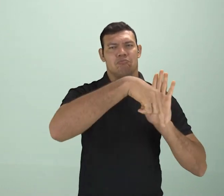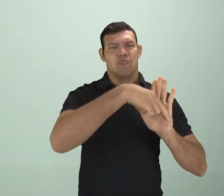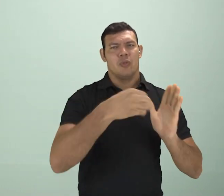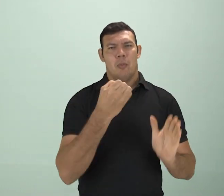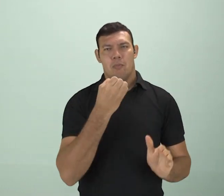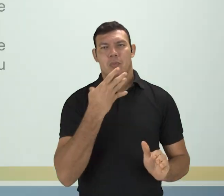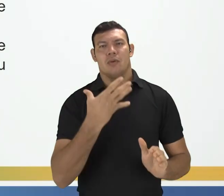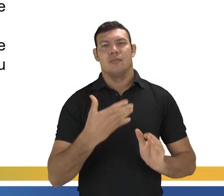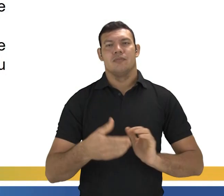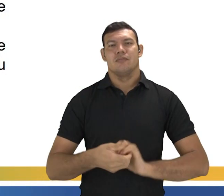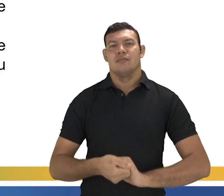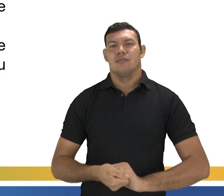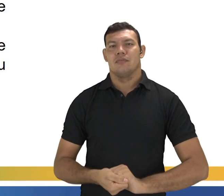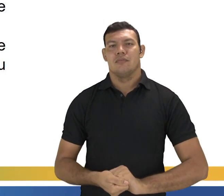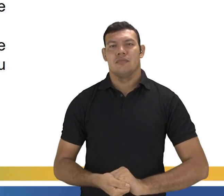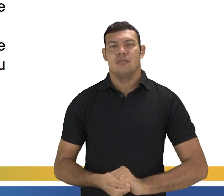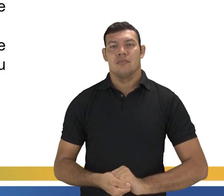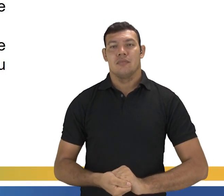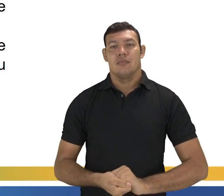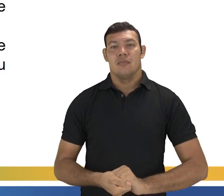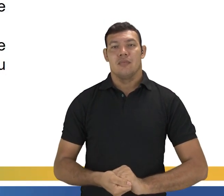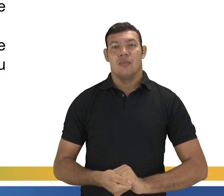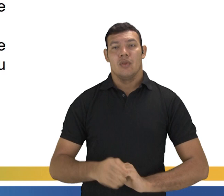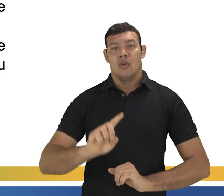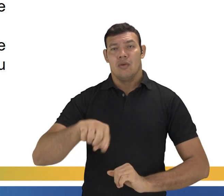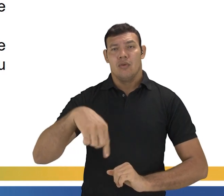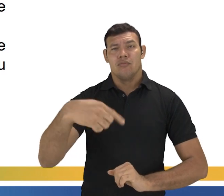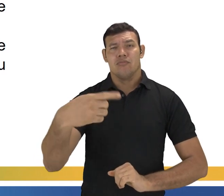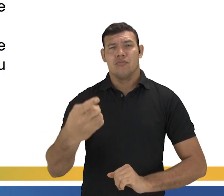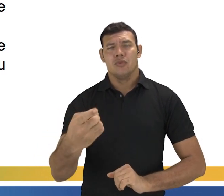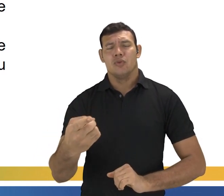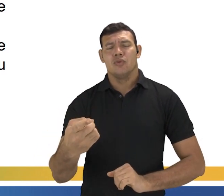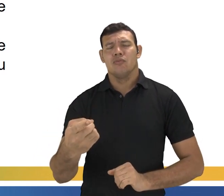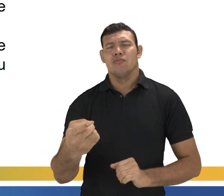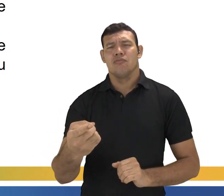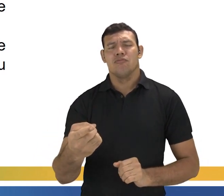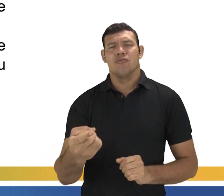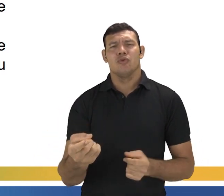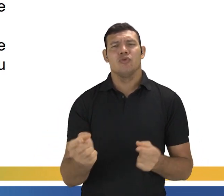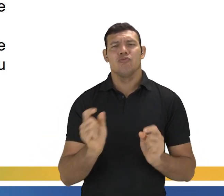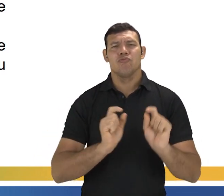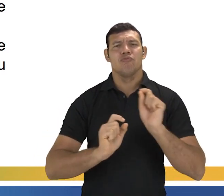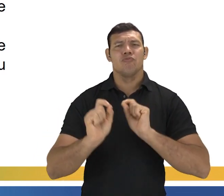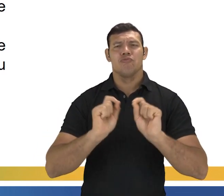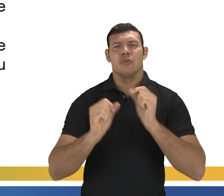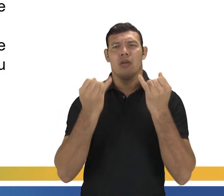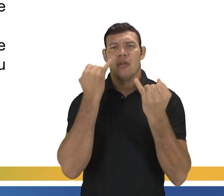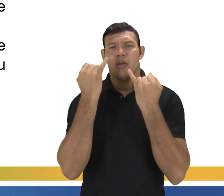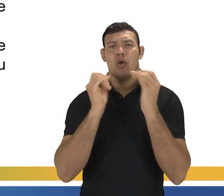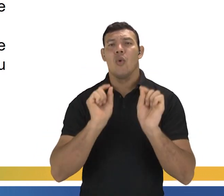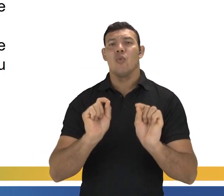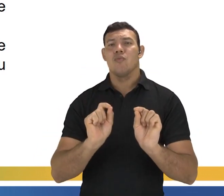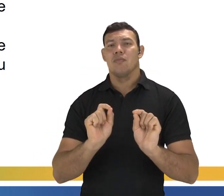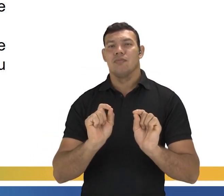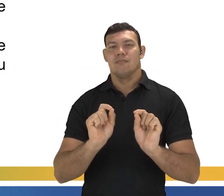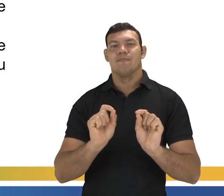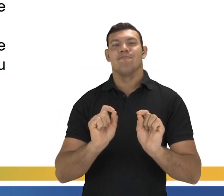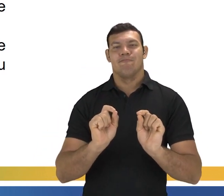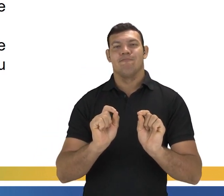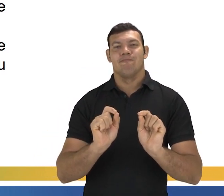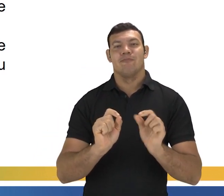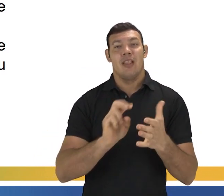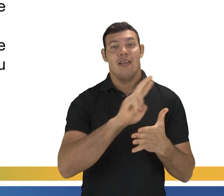Enem. Outro ponto que a gente precisa relembrar é o que de fato é o texto dissertativo argumentativo, que muitos chamam